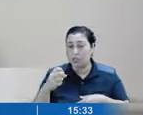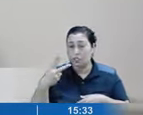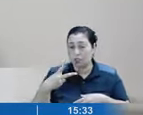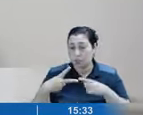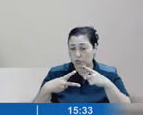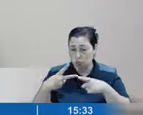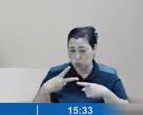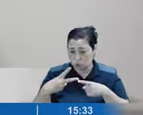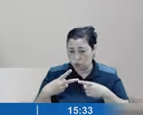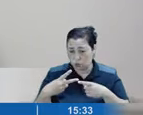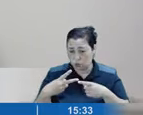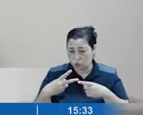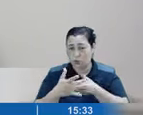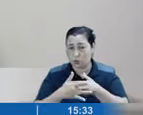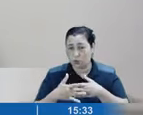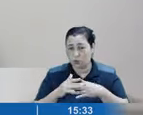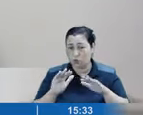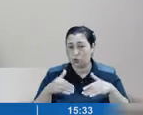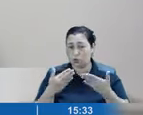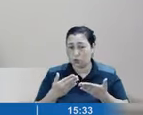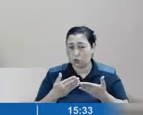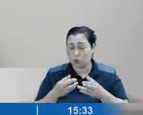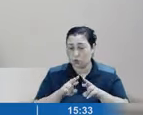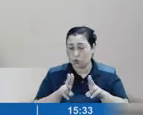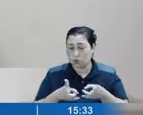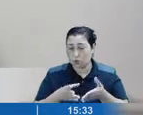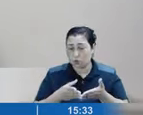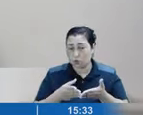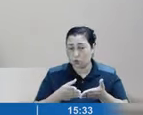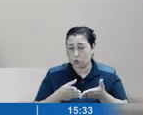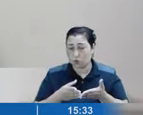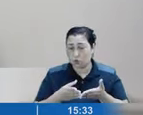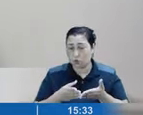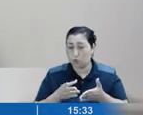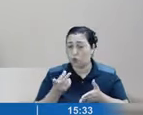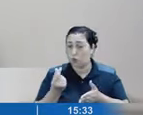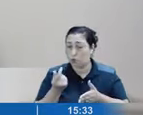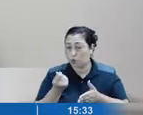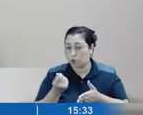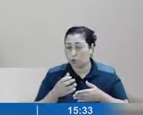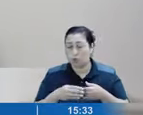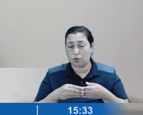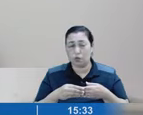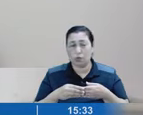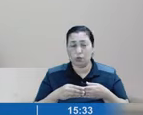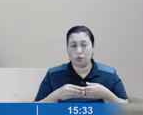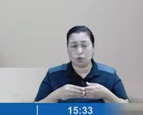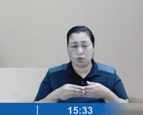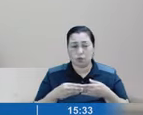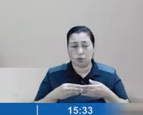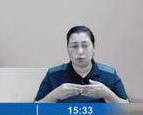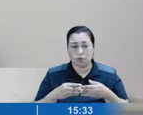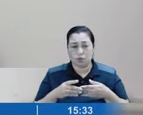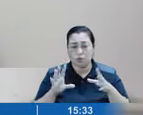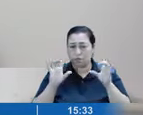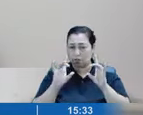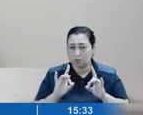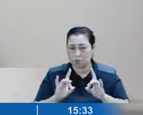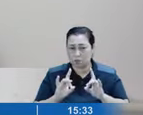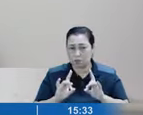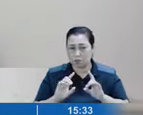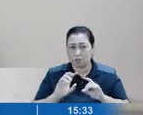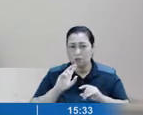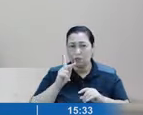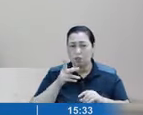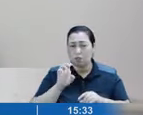de imunohistoquímica. Qual que é a diferença entre um e outro, além do custo, né? O método do guaiaco, ele não é específico para a